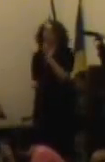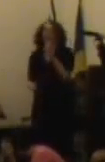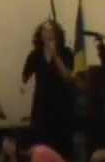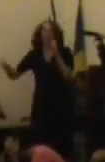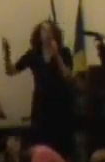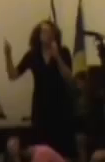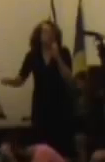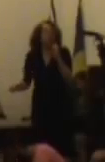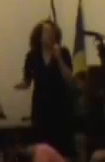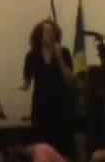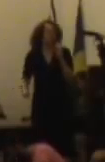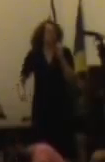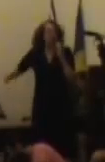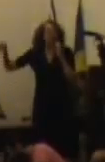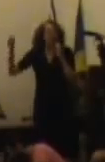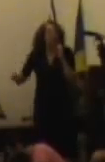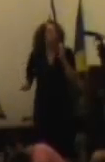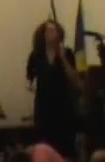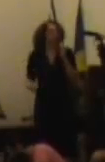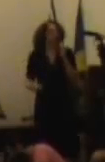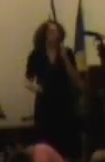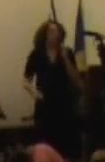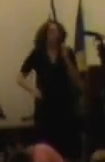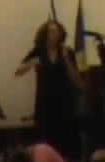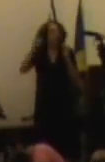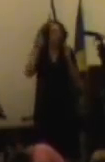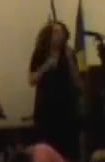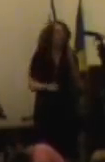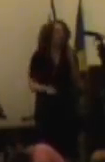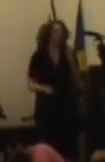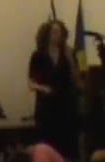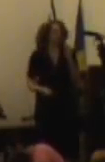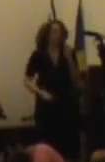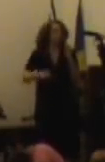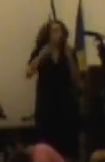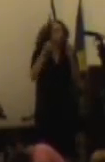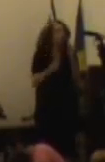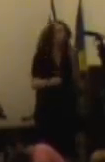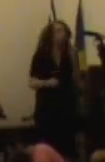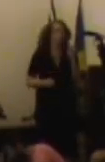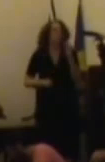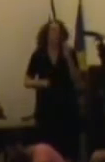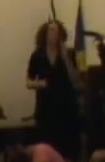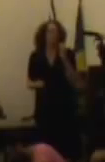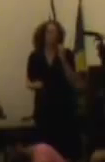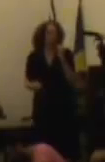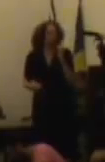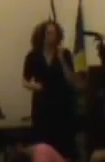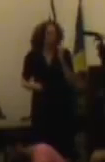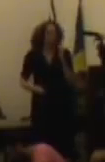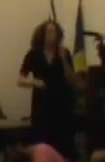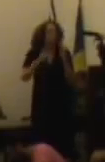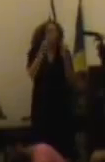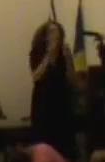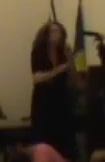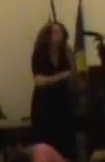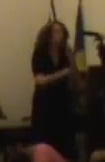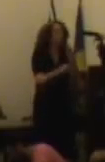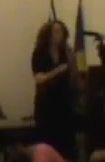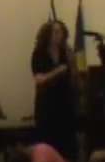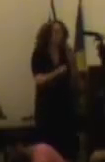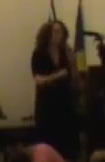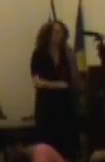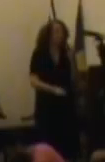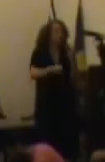Marcelo, os que sabem da luta, da seriedade, do compromisso que o Marcelo tem com a